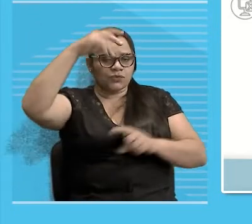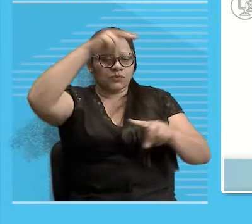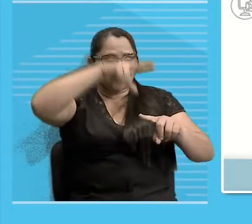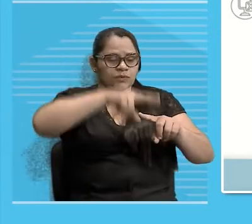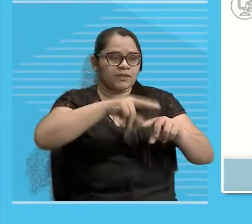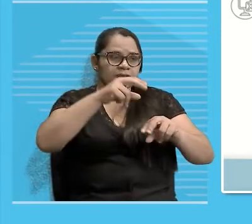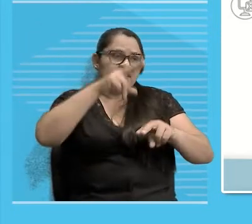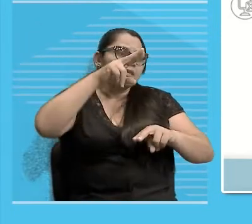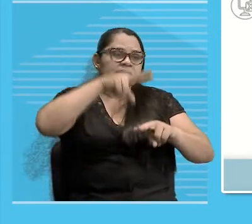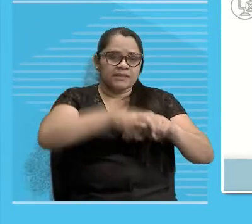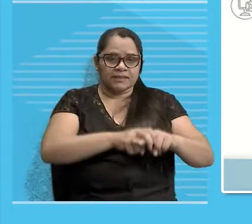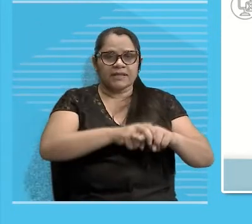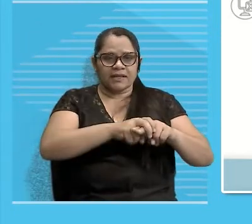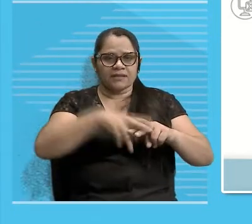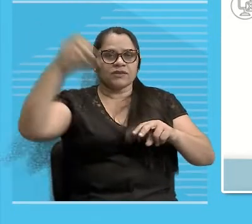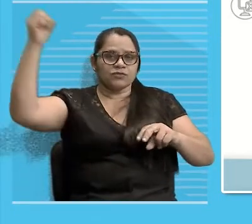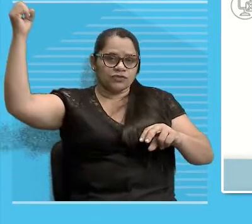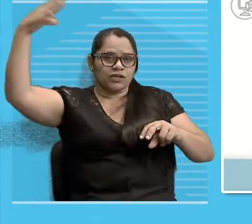Uma luz